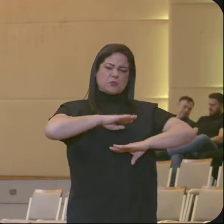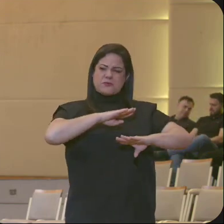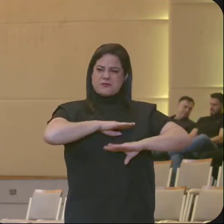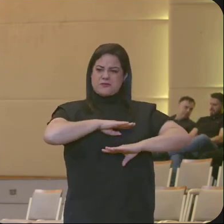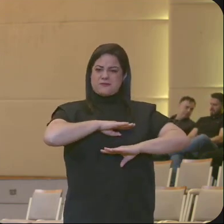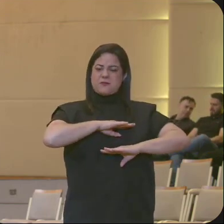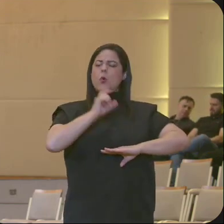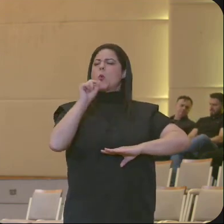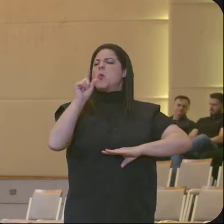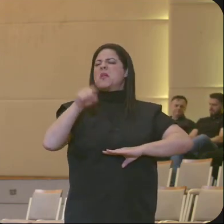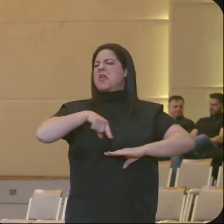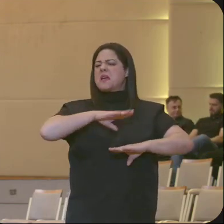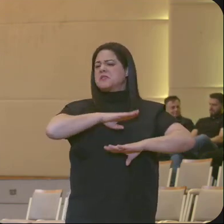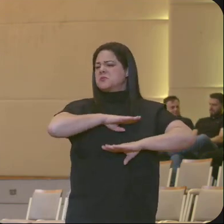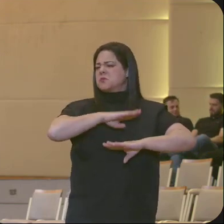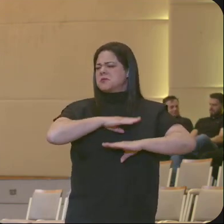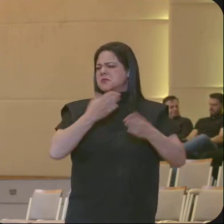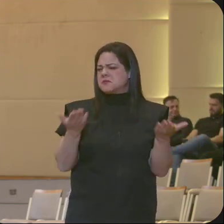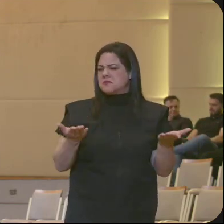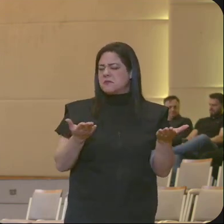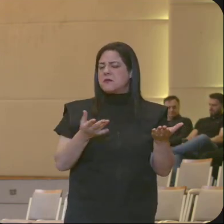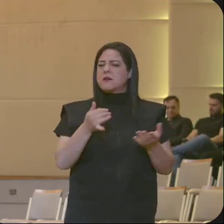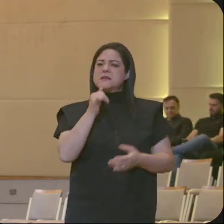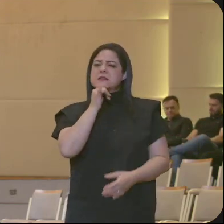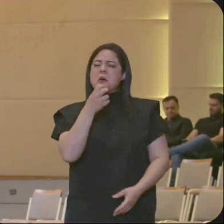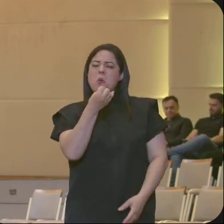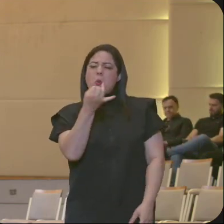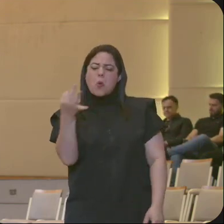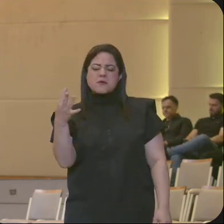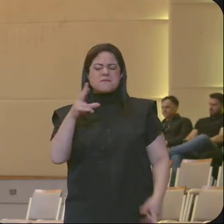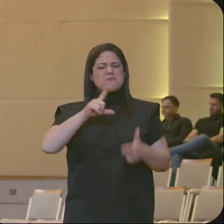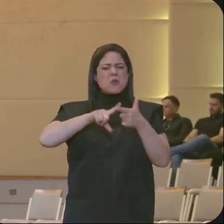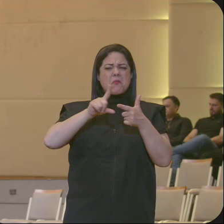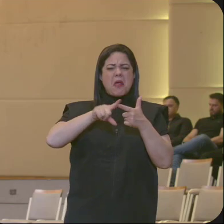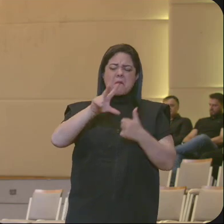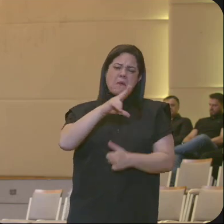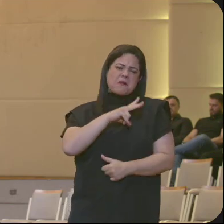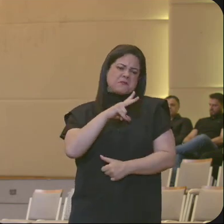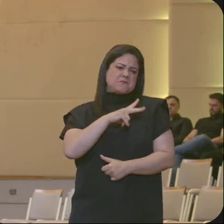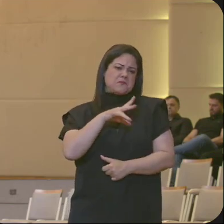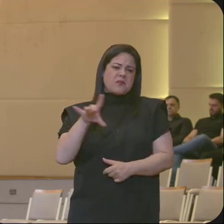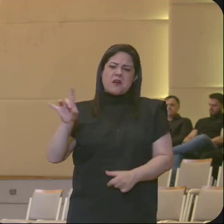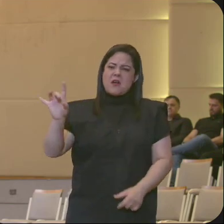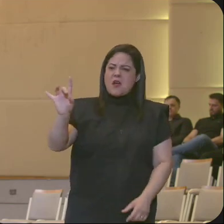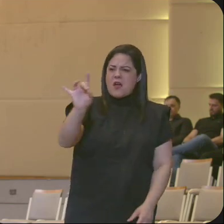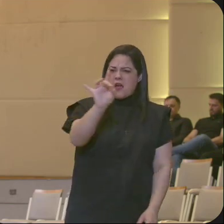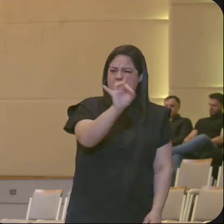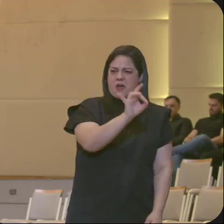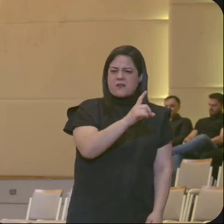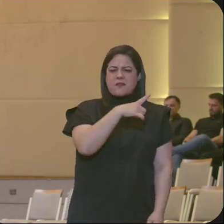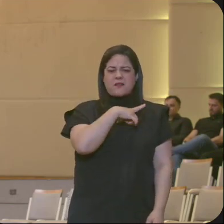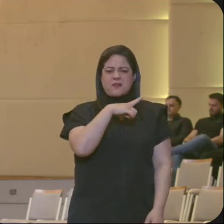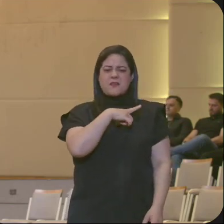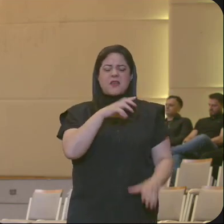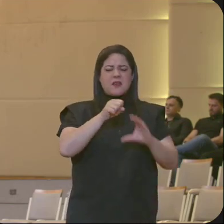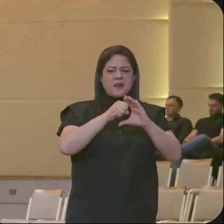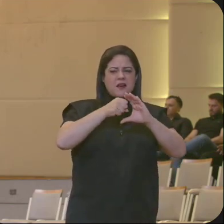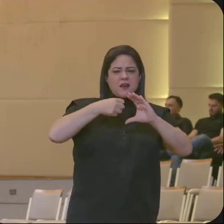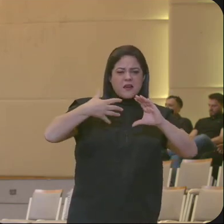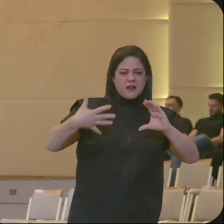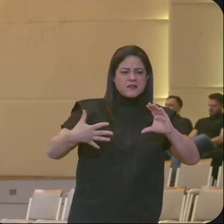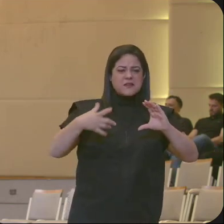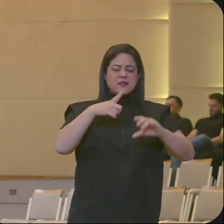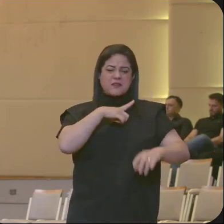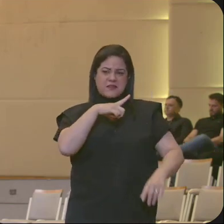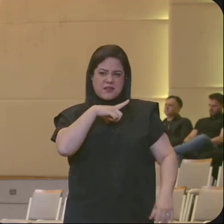são circunstâncias? Alguma particularidade, um fato que constitui, caracteriza o estado atual